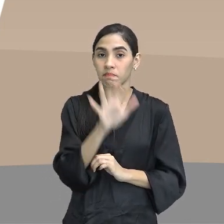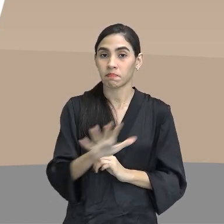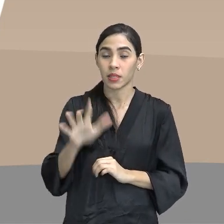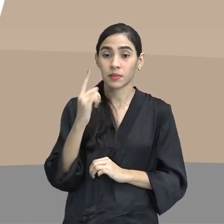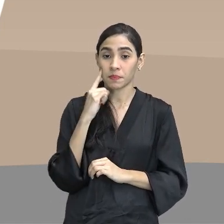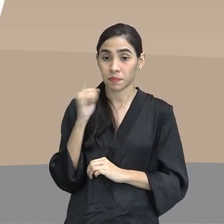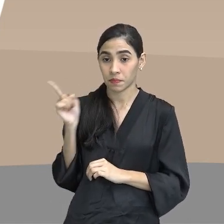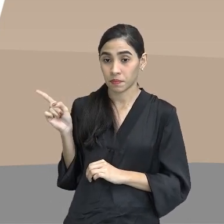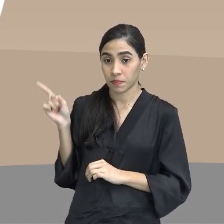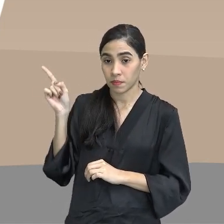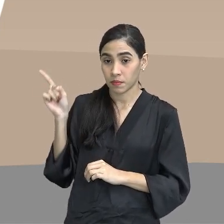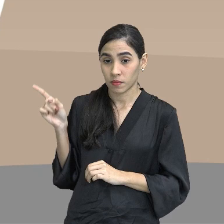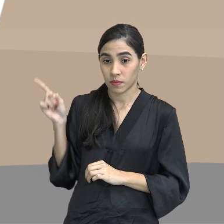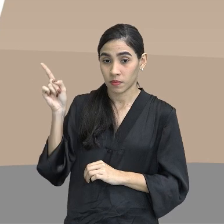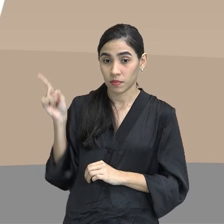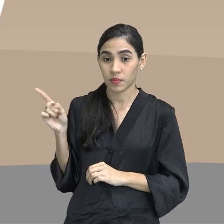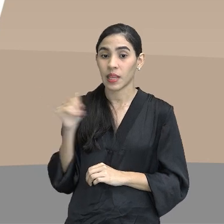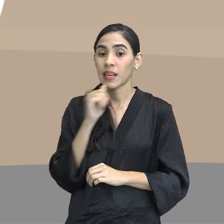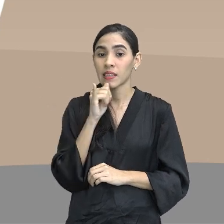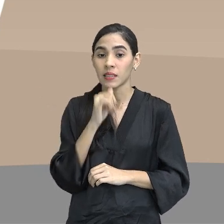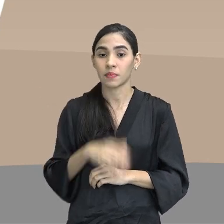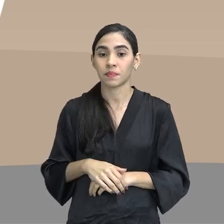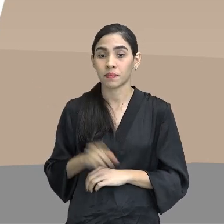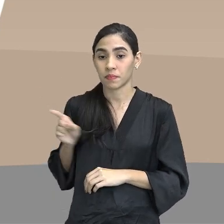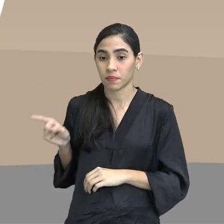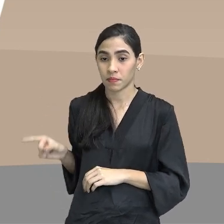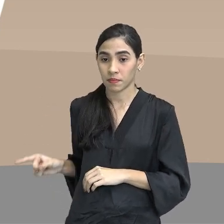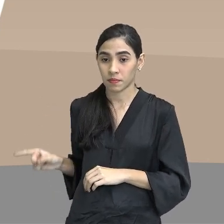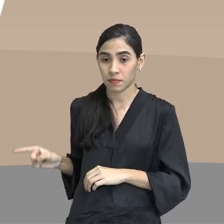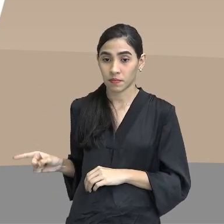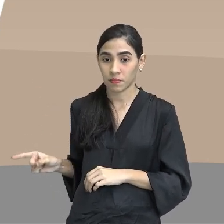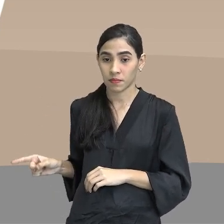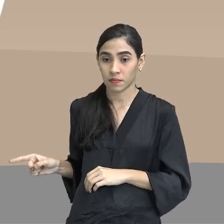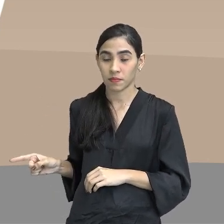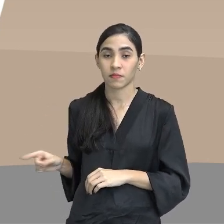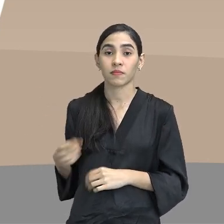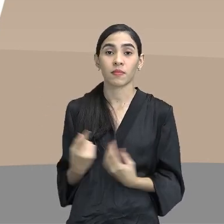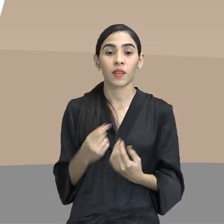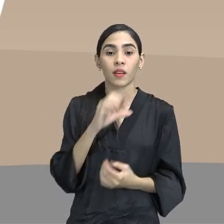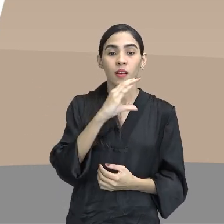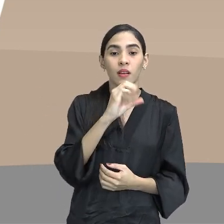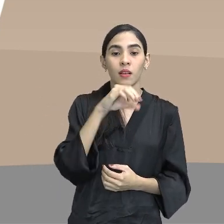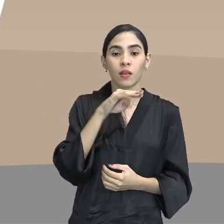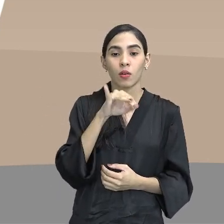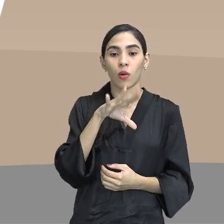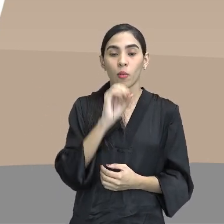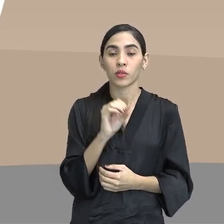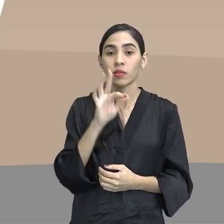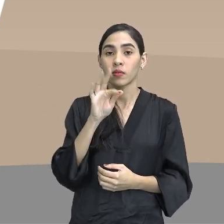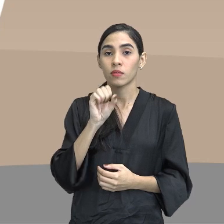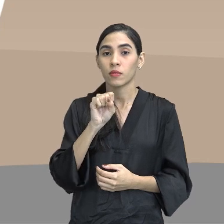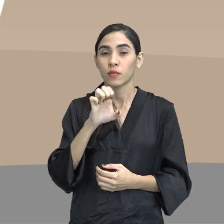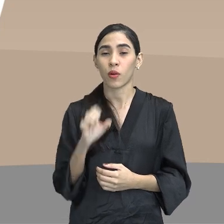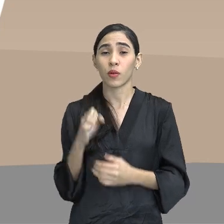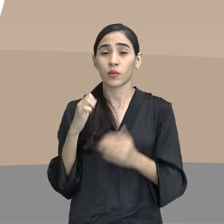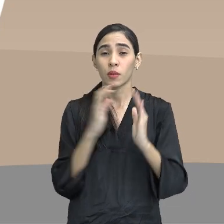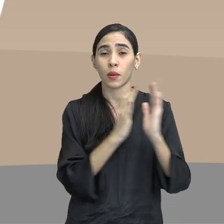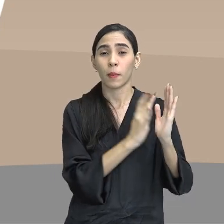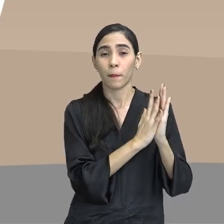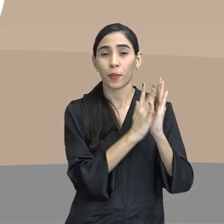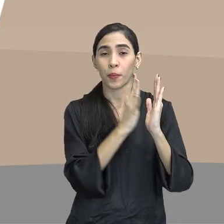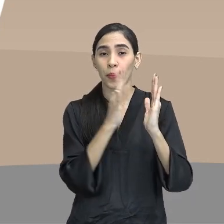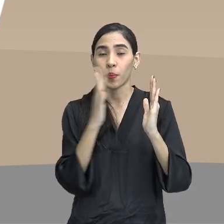tá? Essa parte inferior, onde a gente tem ali o combustível fóssil, à medida que ao longo de milhões de anos